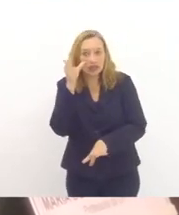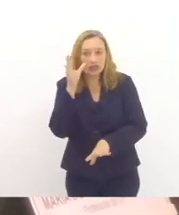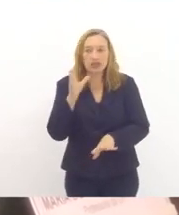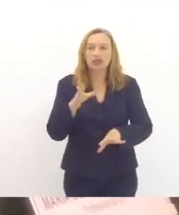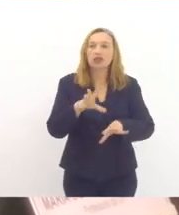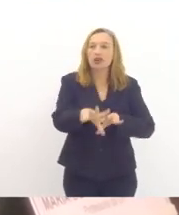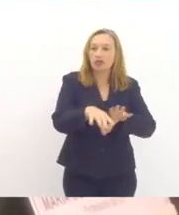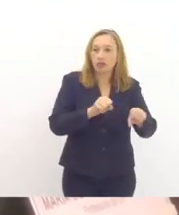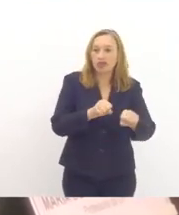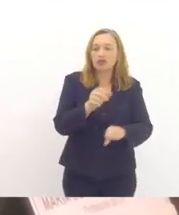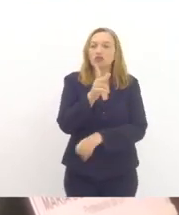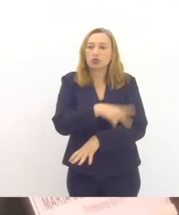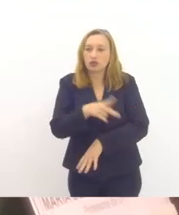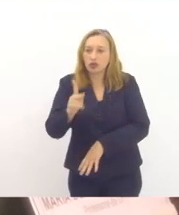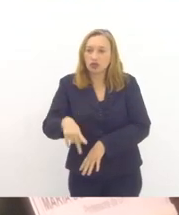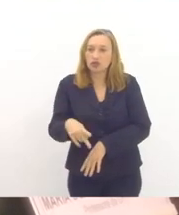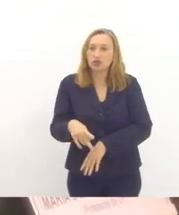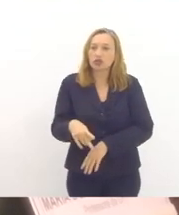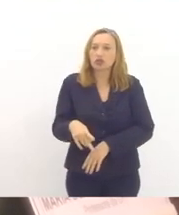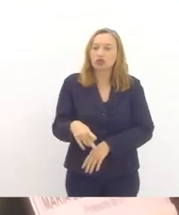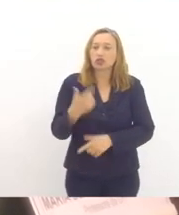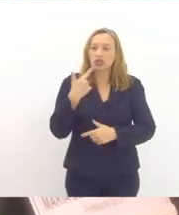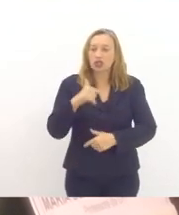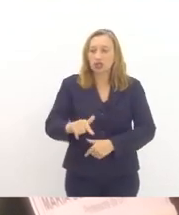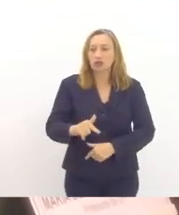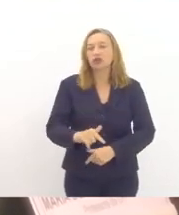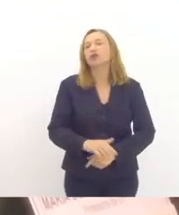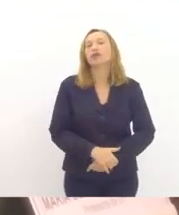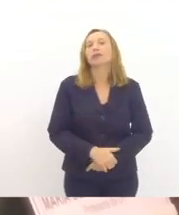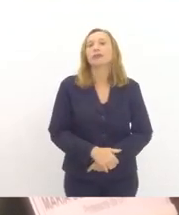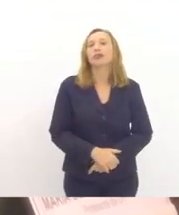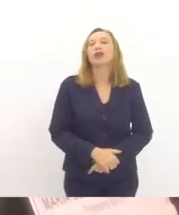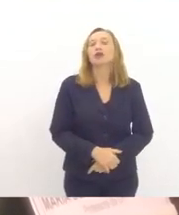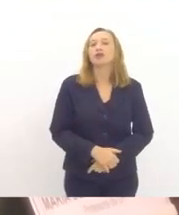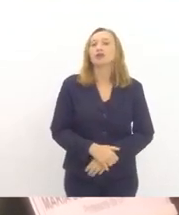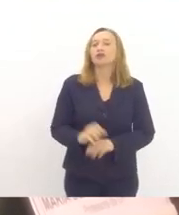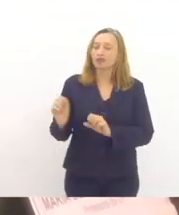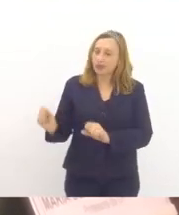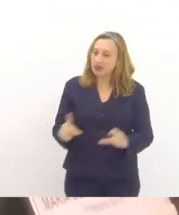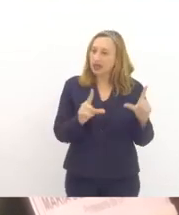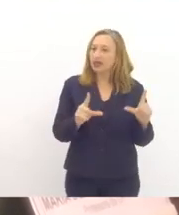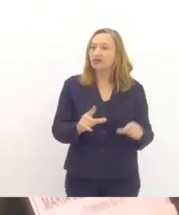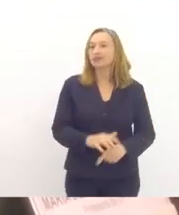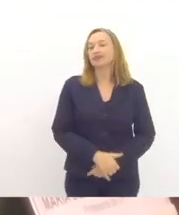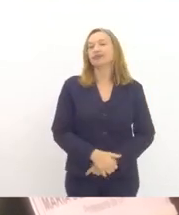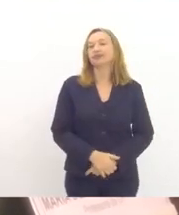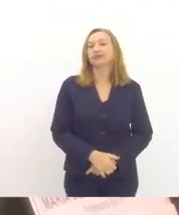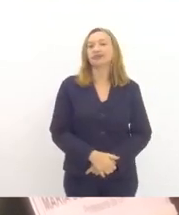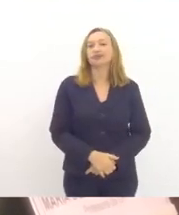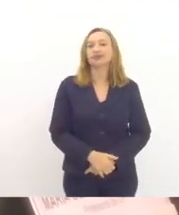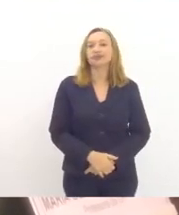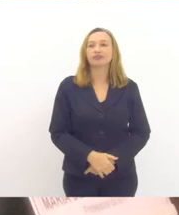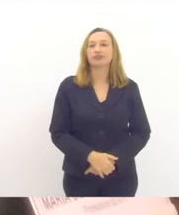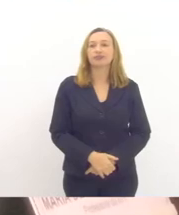dos professores de línguas. Pode passar o slide.